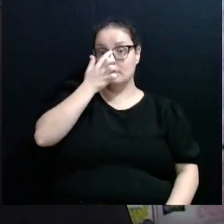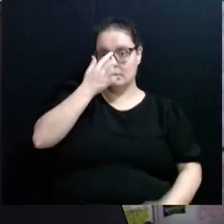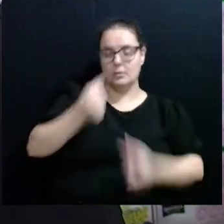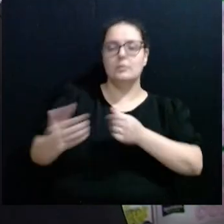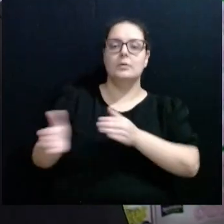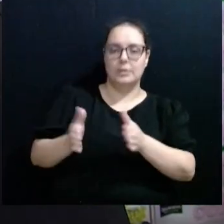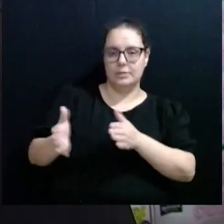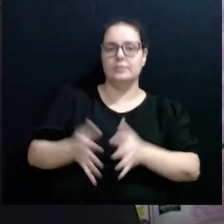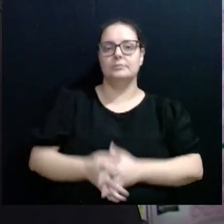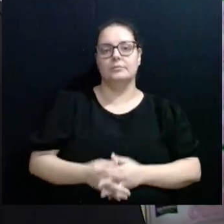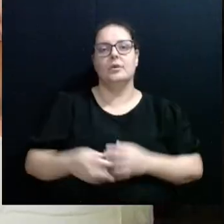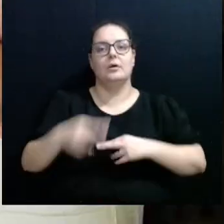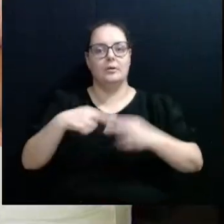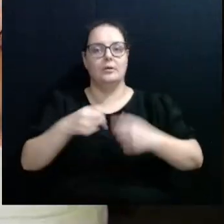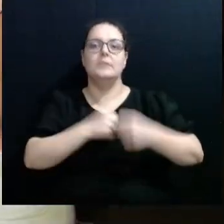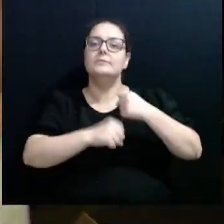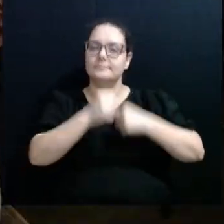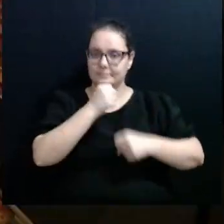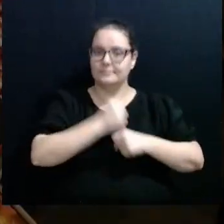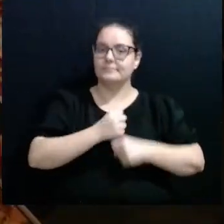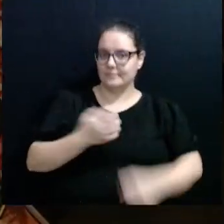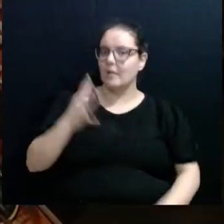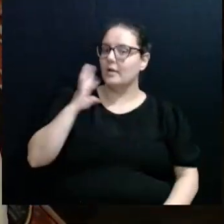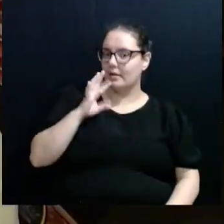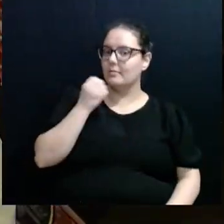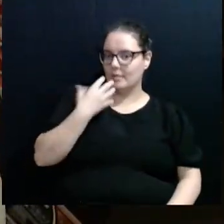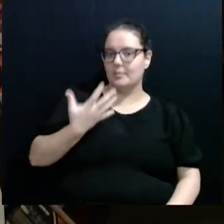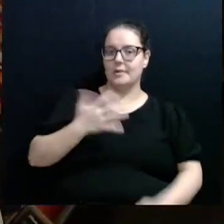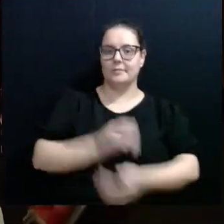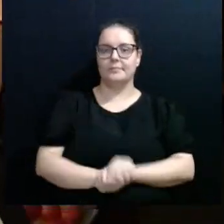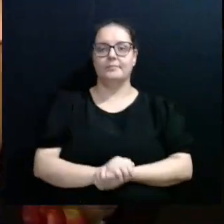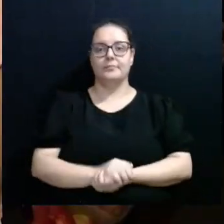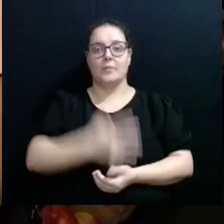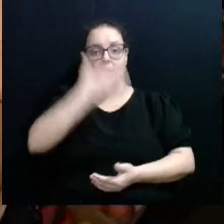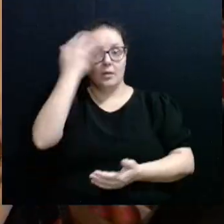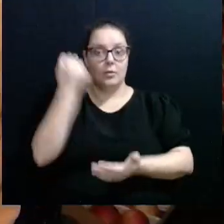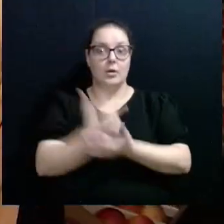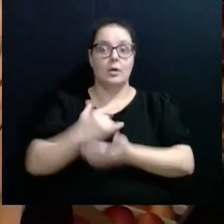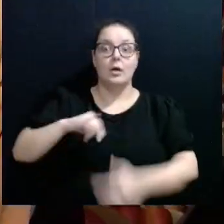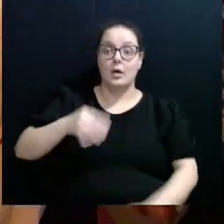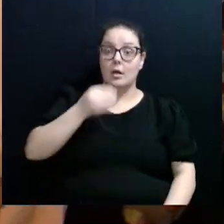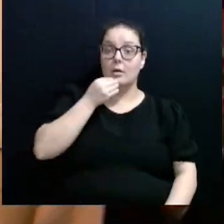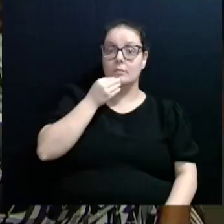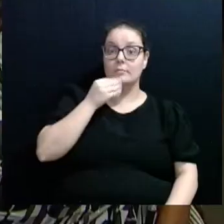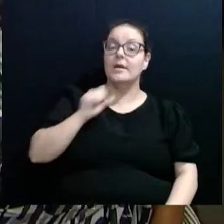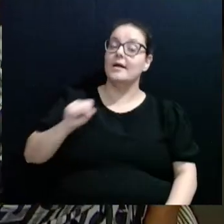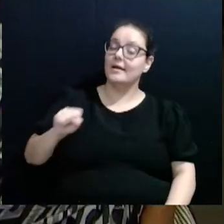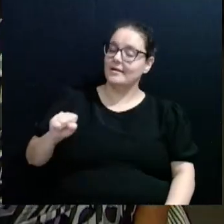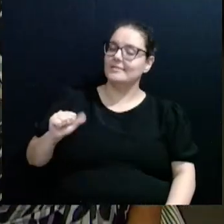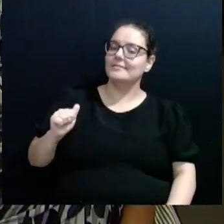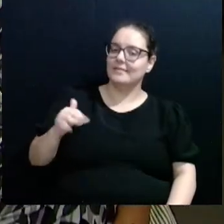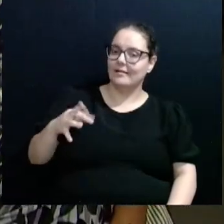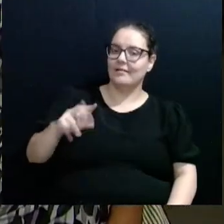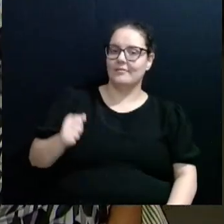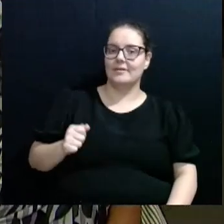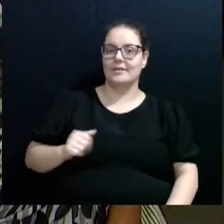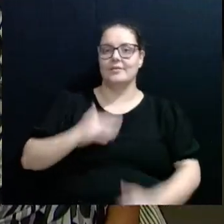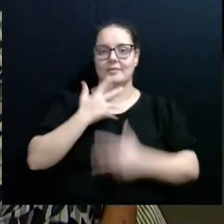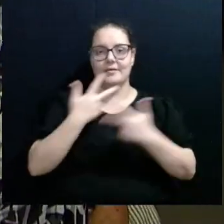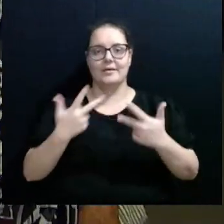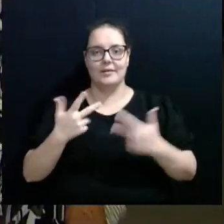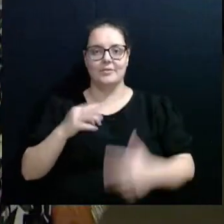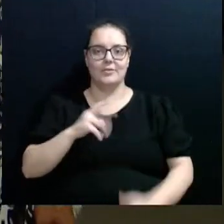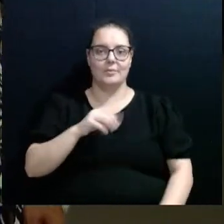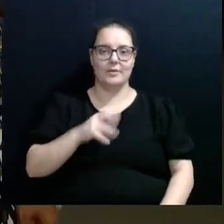ano passado, está bem melhor. Os consumidores têm aproveitado bem essa safra de mercadorias tropicais. Melancia